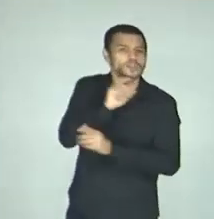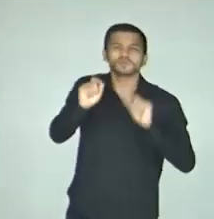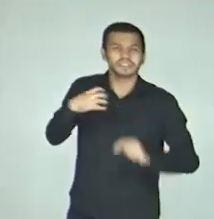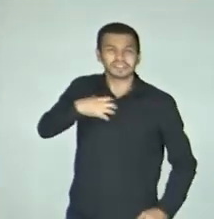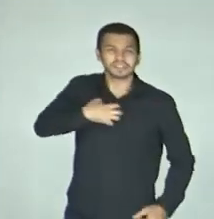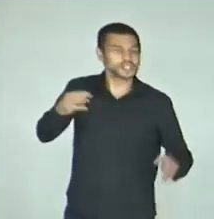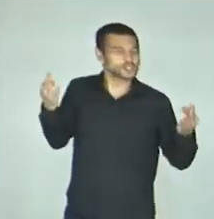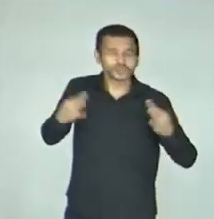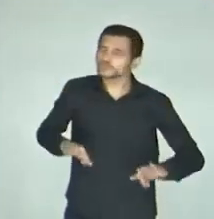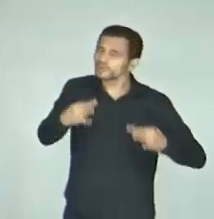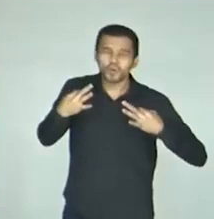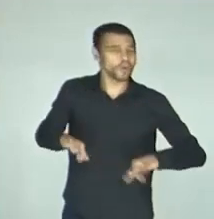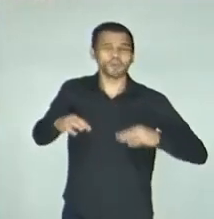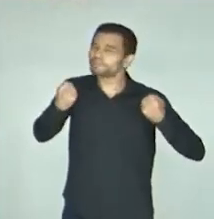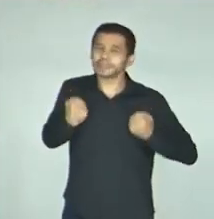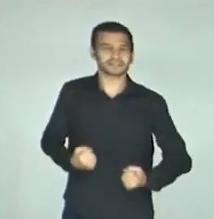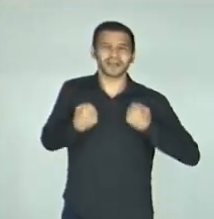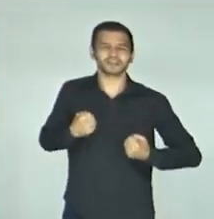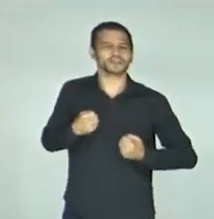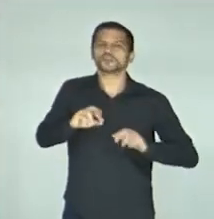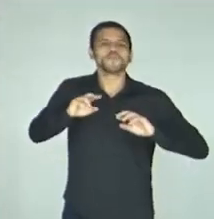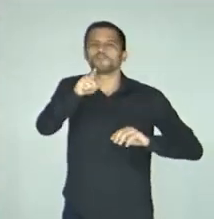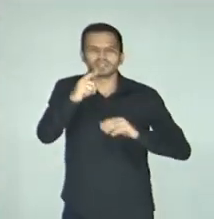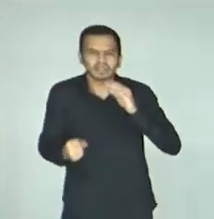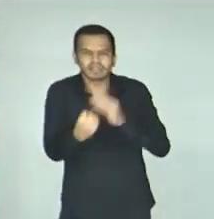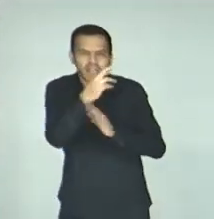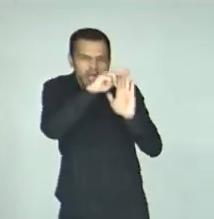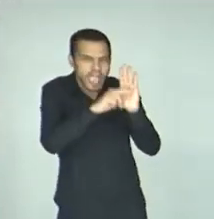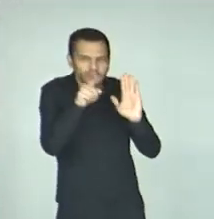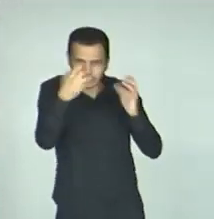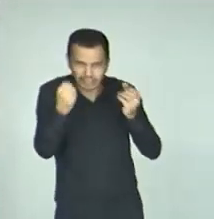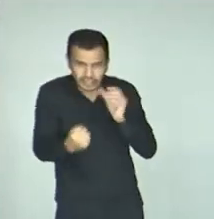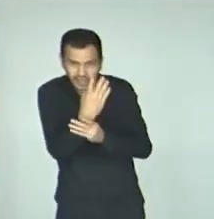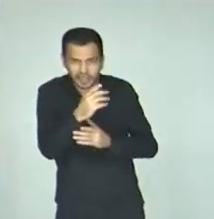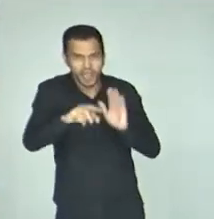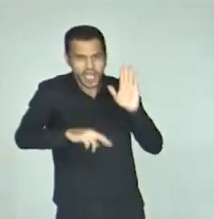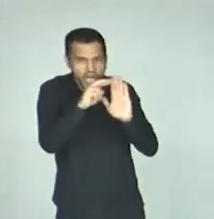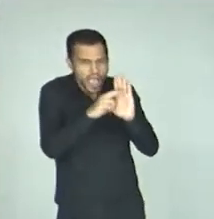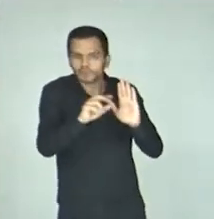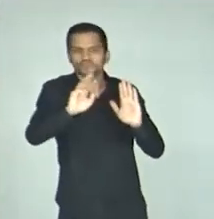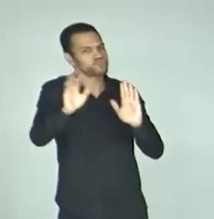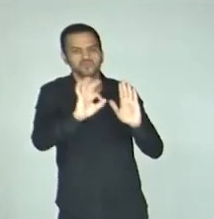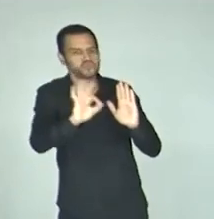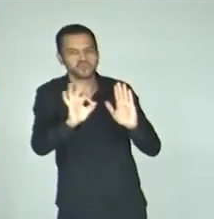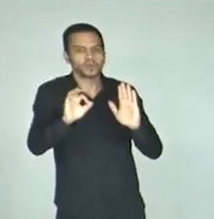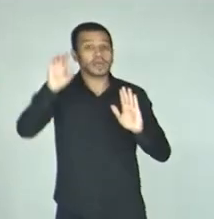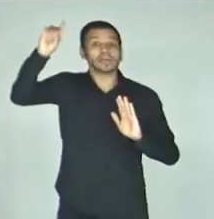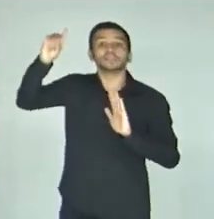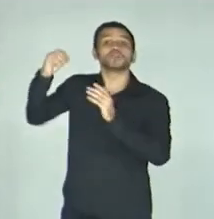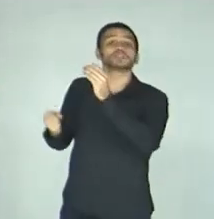ser Aterrado não é você não sou eu é a palavra Bendita de Deus é o manual de Deus para você